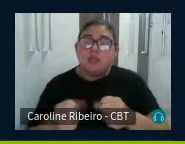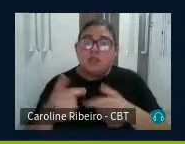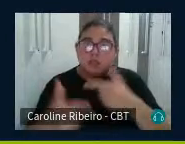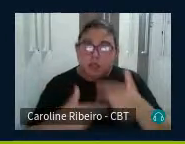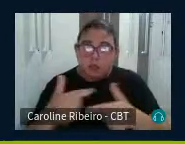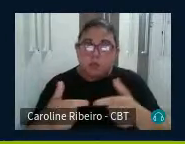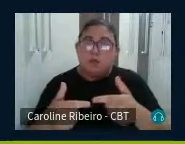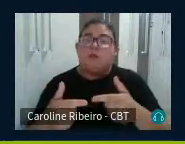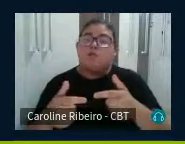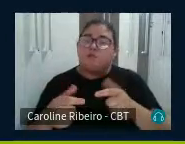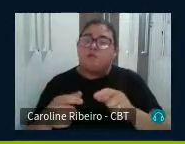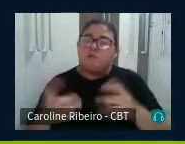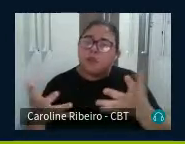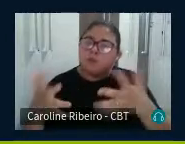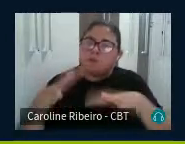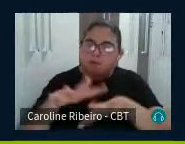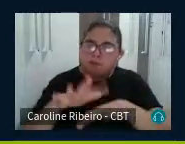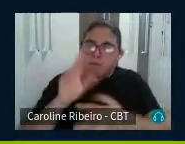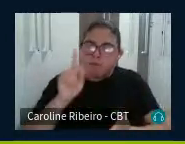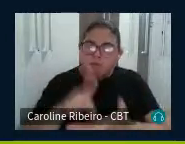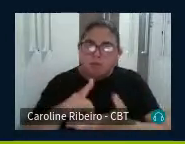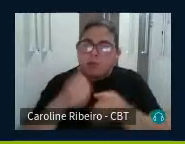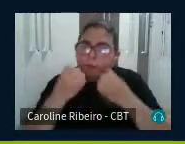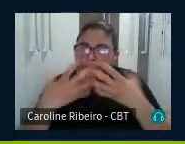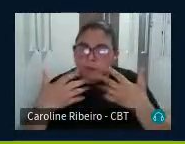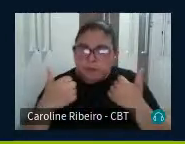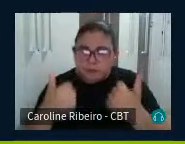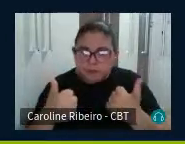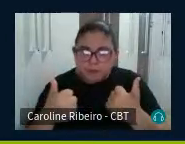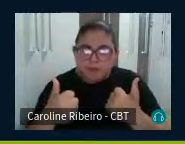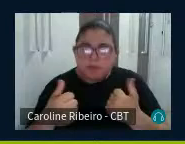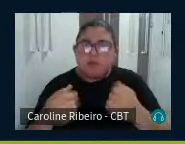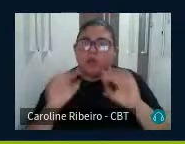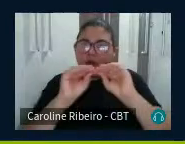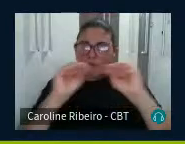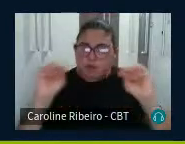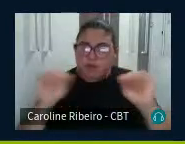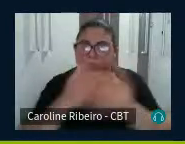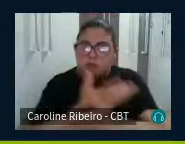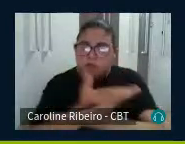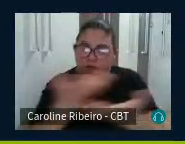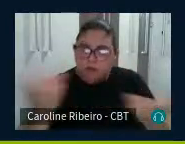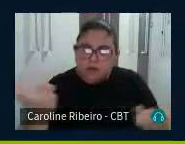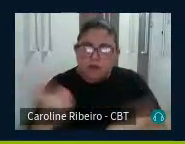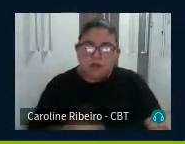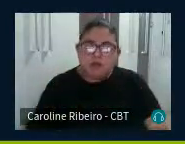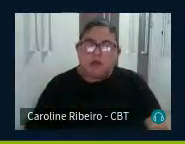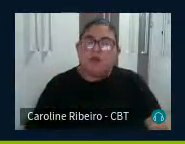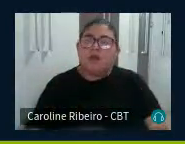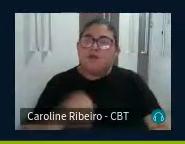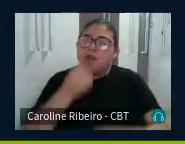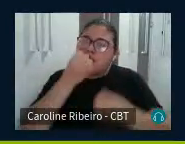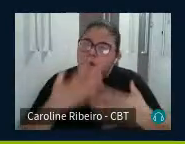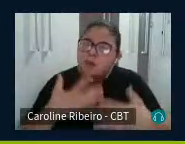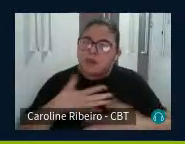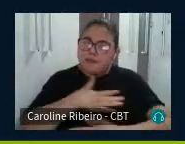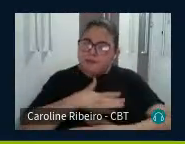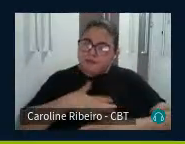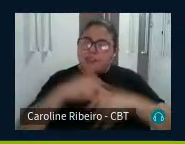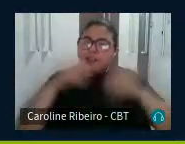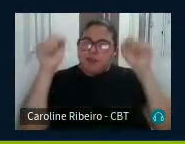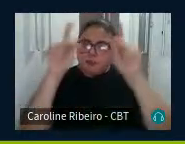uma forma bem inclusiva, tá bom? Então, assim, um beijo para vocês, fiquem bem, fiquem em